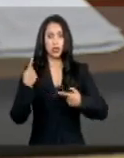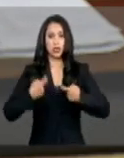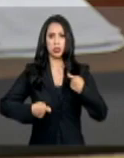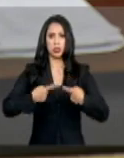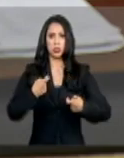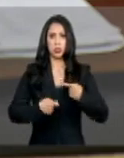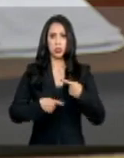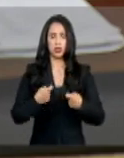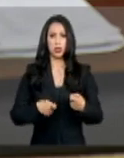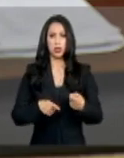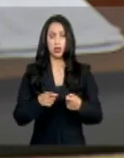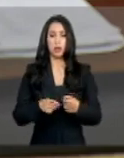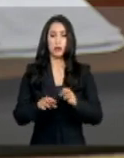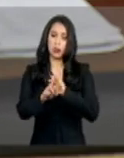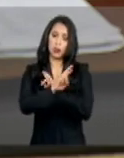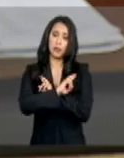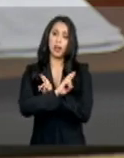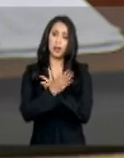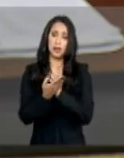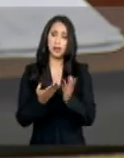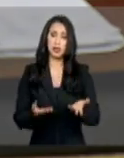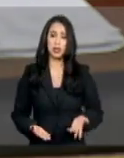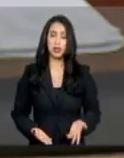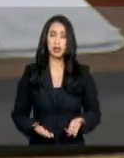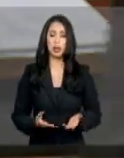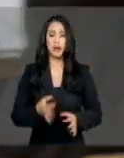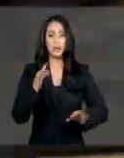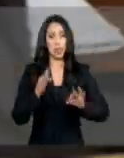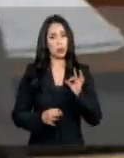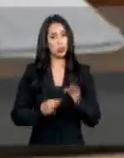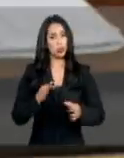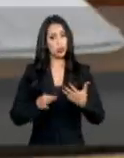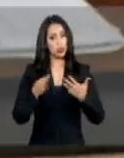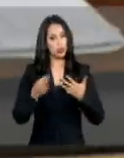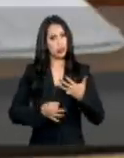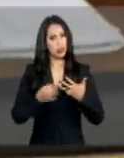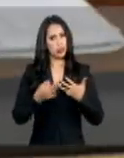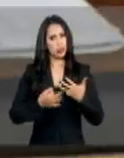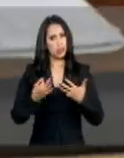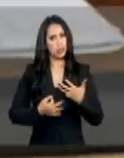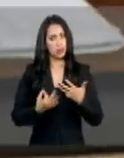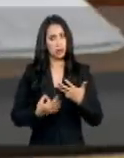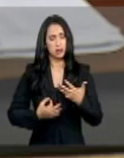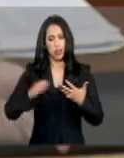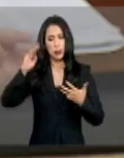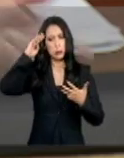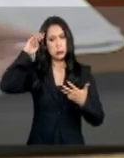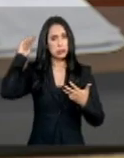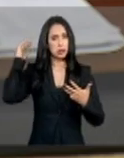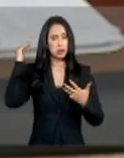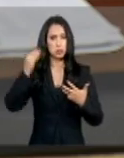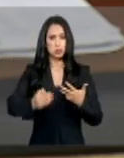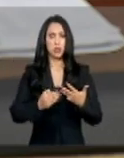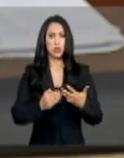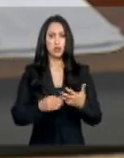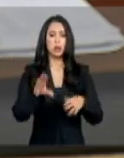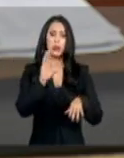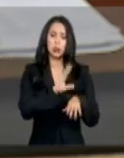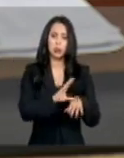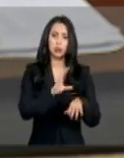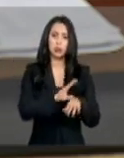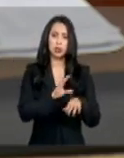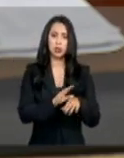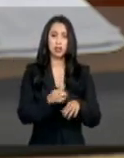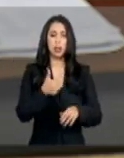é a receita pelo judiciário é o primado do judiciário quis o constituinte de